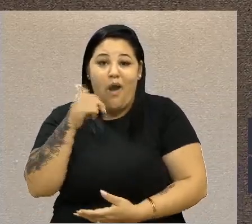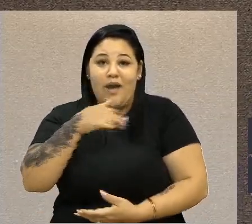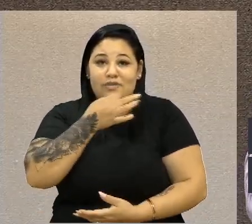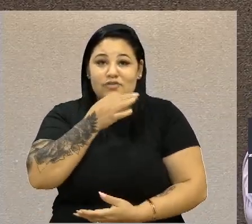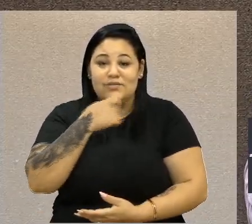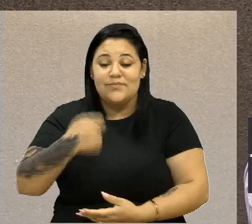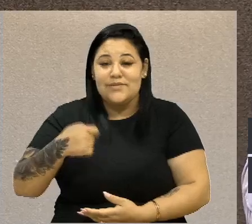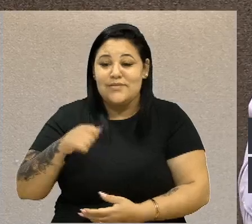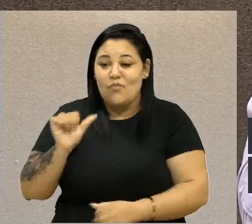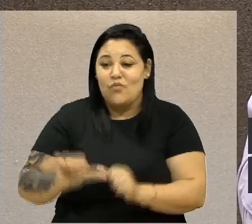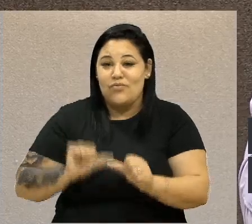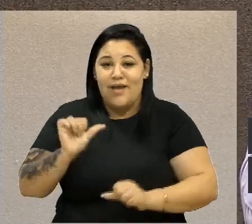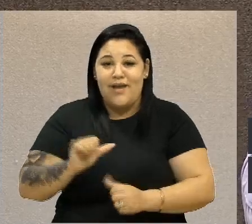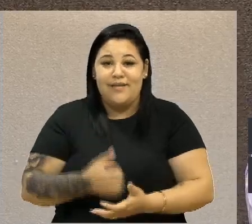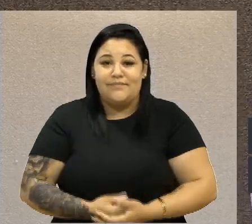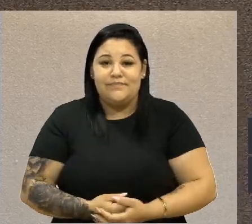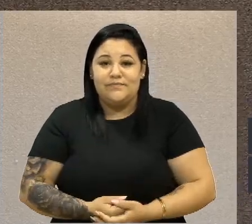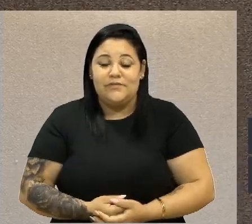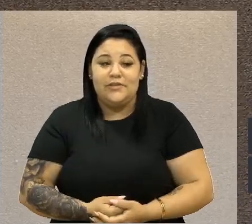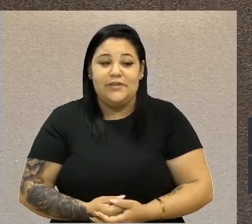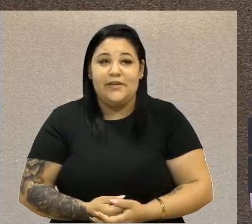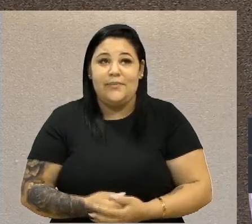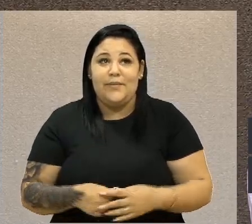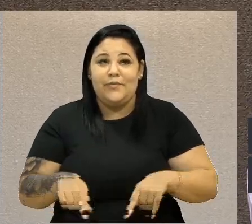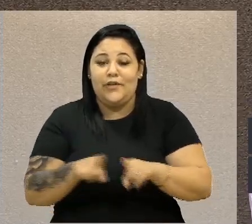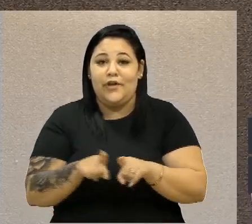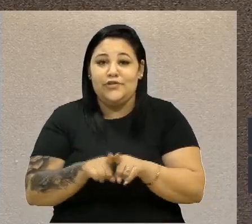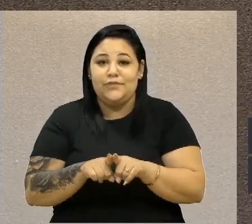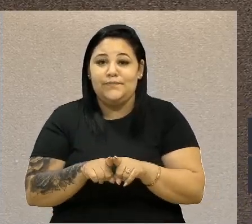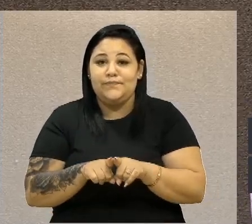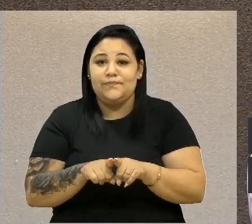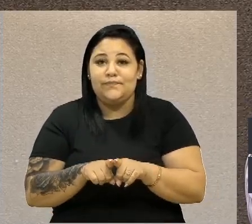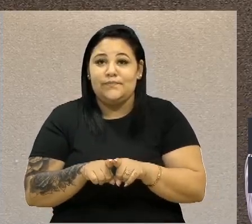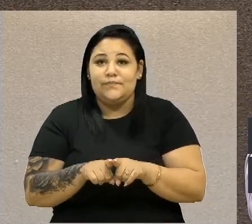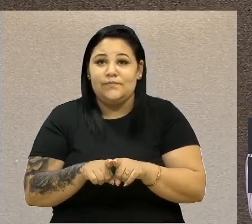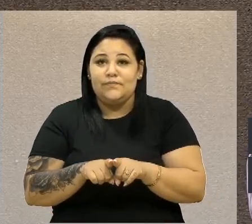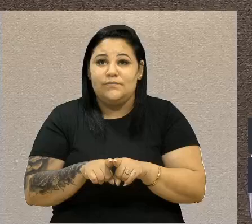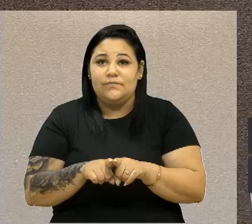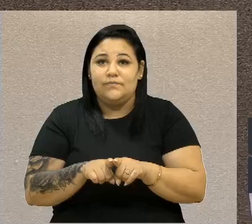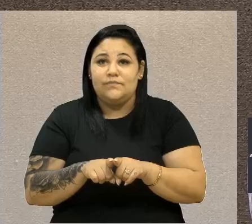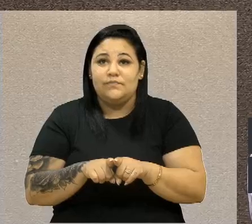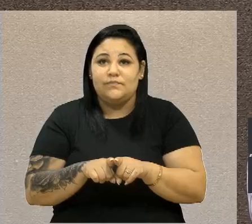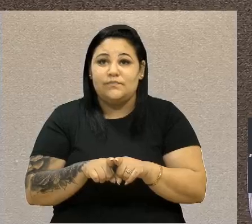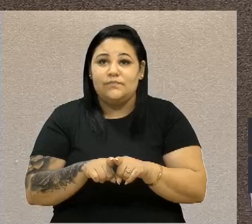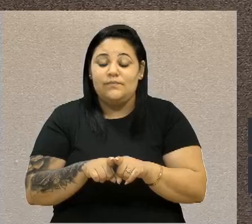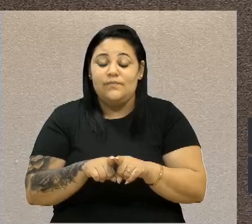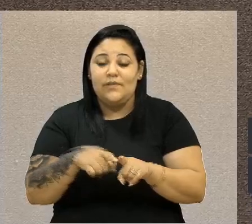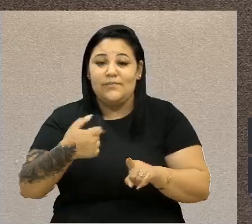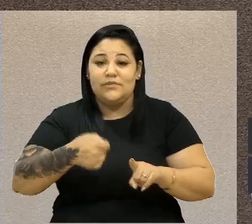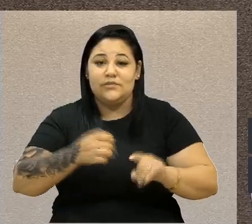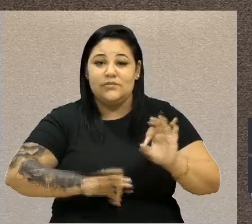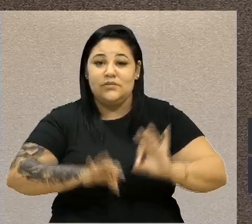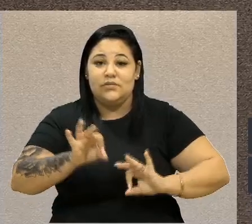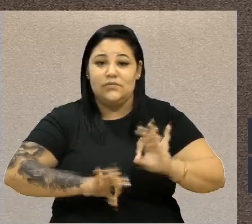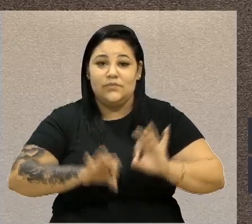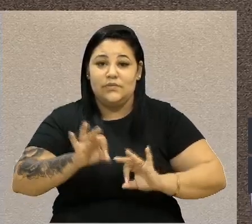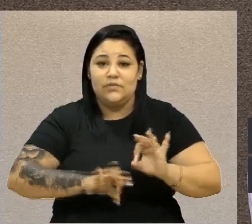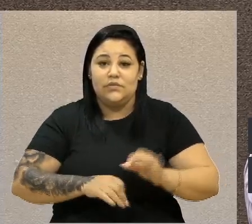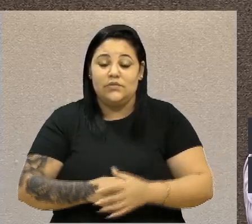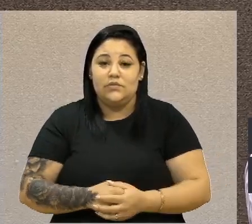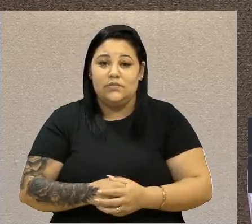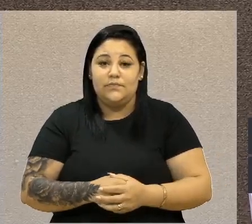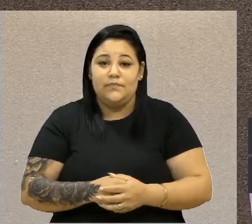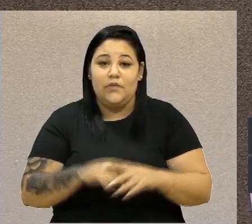mudar. A gente vê Porto Alegre, todo o cais ali que eles reformaram, teve que ser feito e foi entregue uma iniciativa